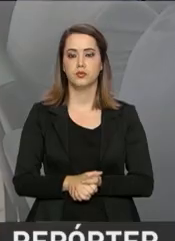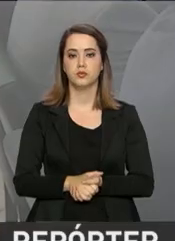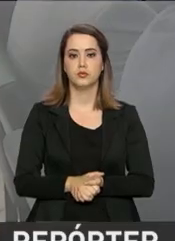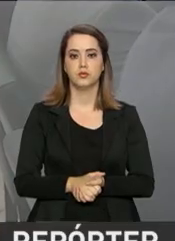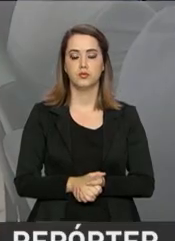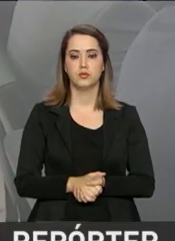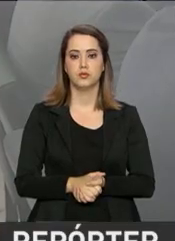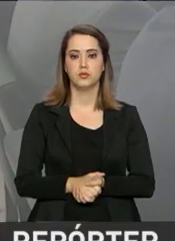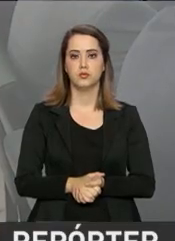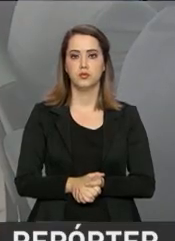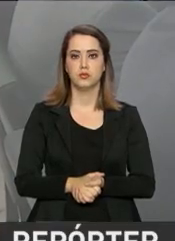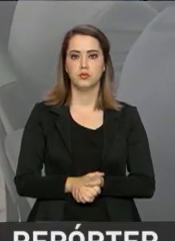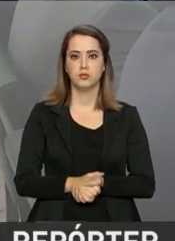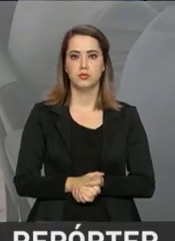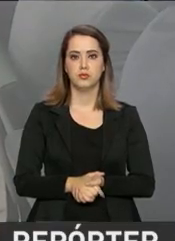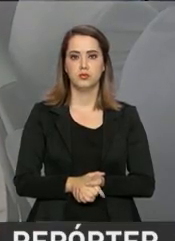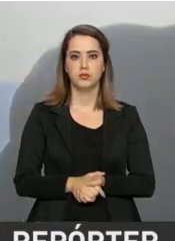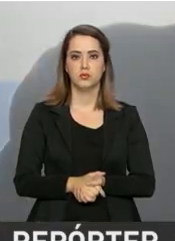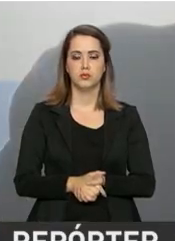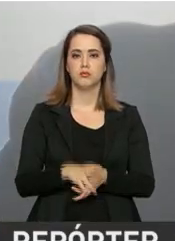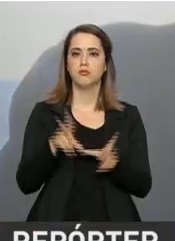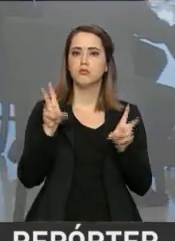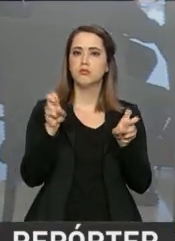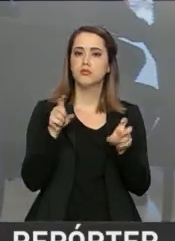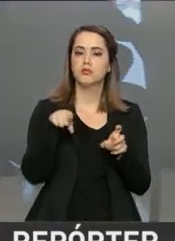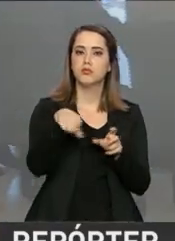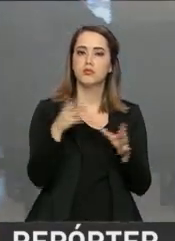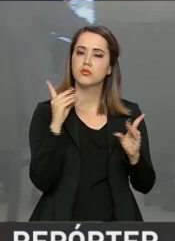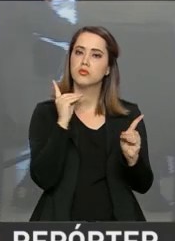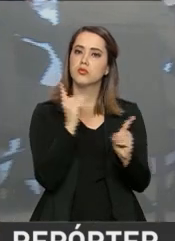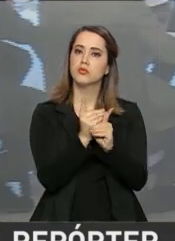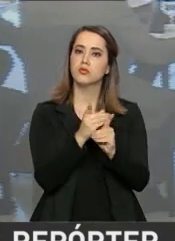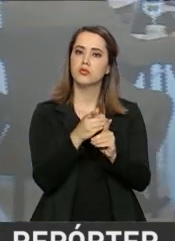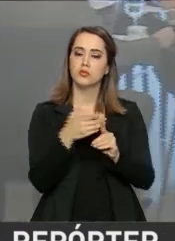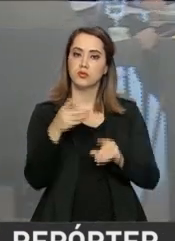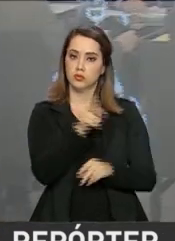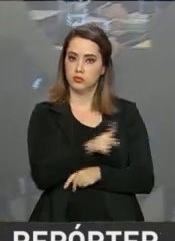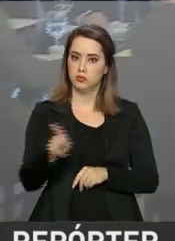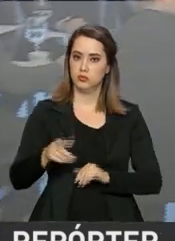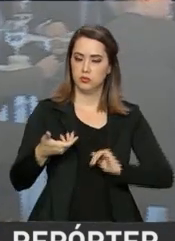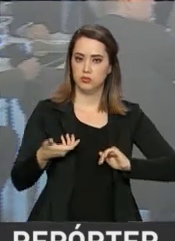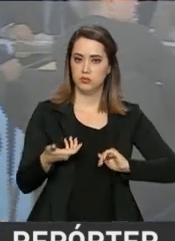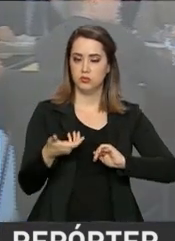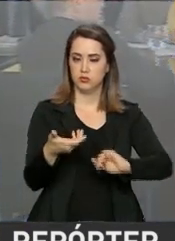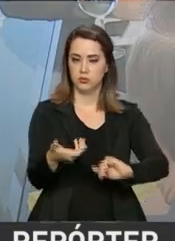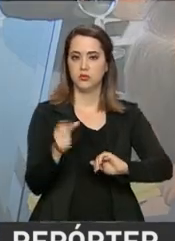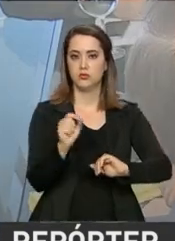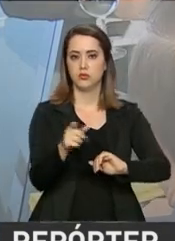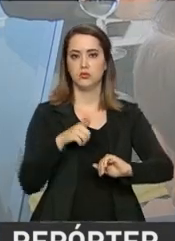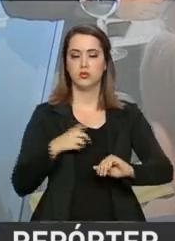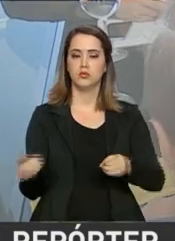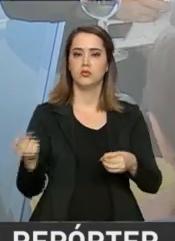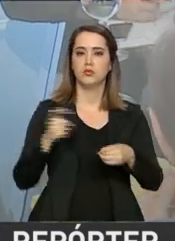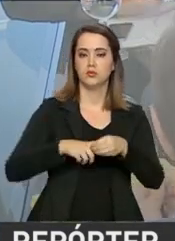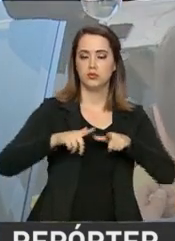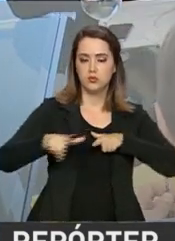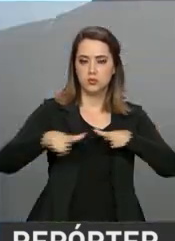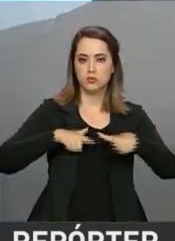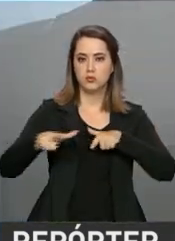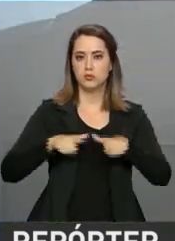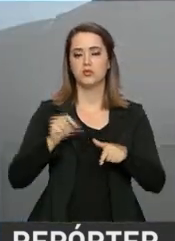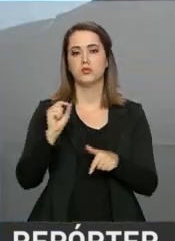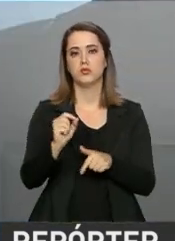NBR na pauta do encontro entre presidente e deputados esteve A retomada dos trabalhos na casa e a tramitação dos